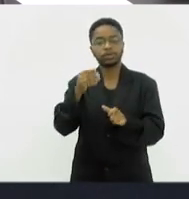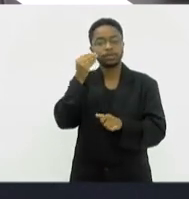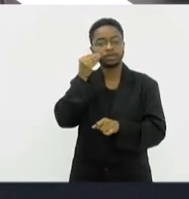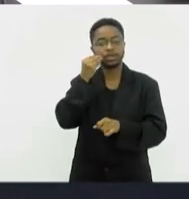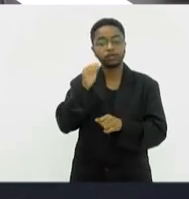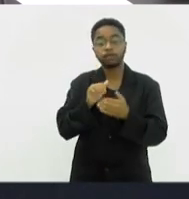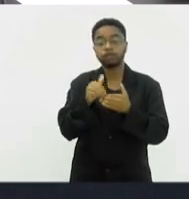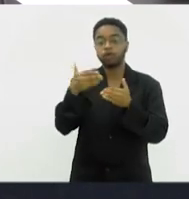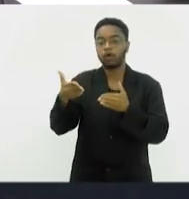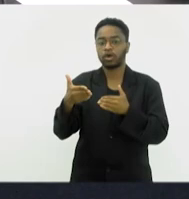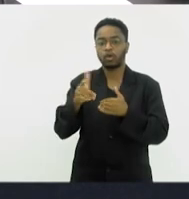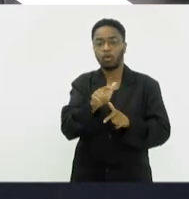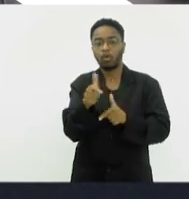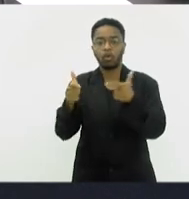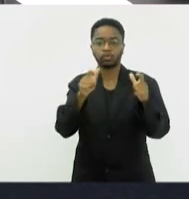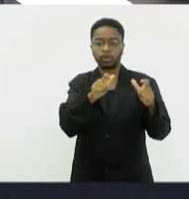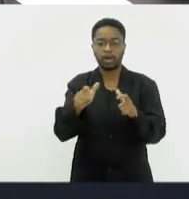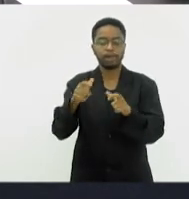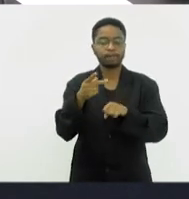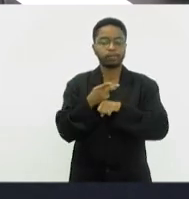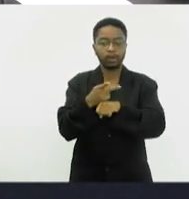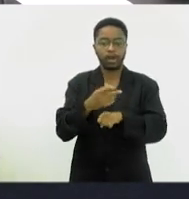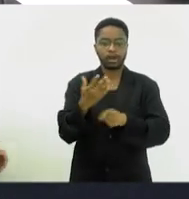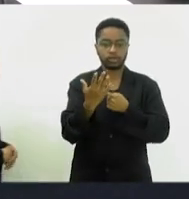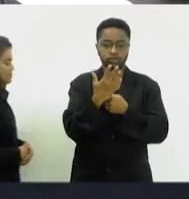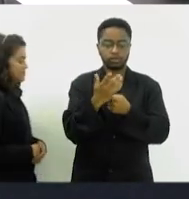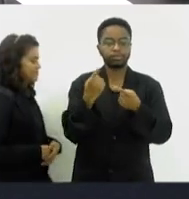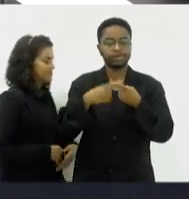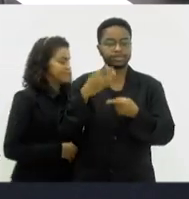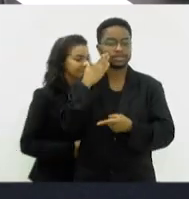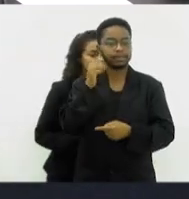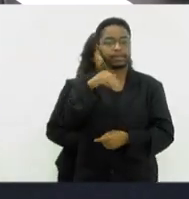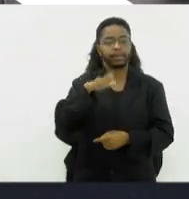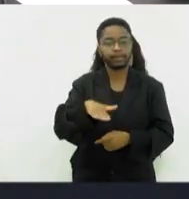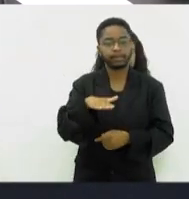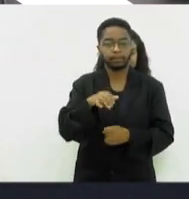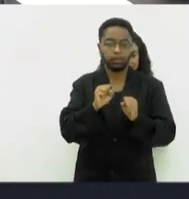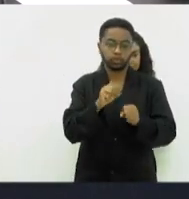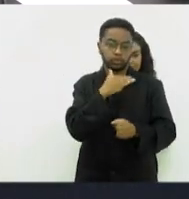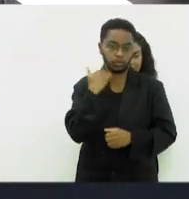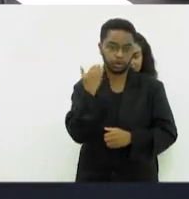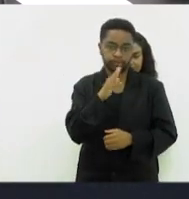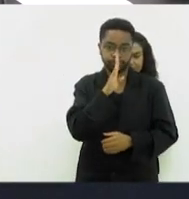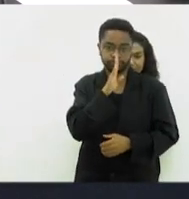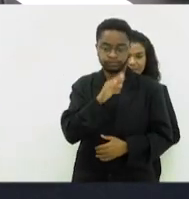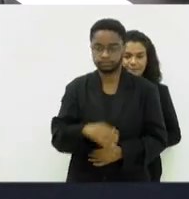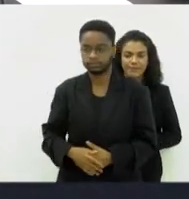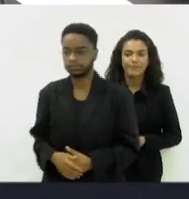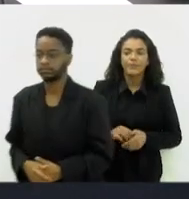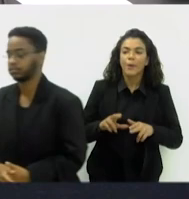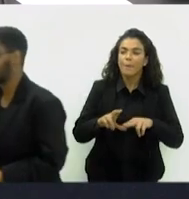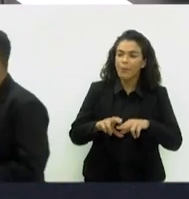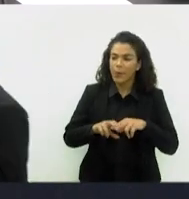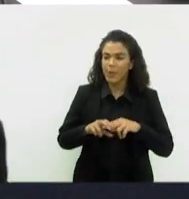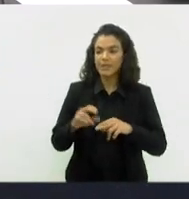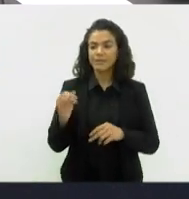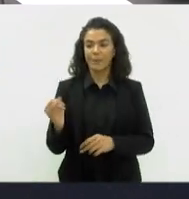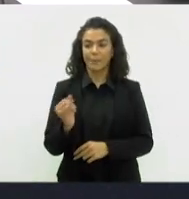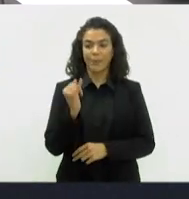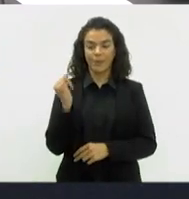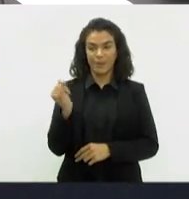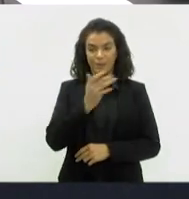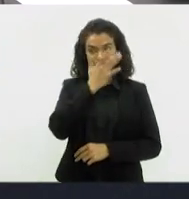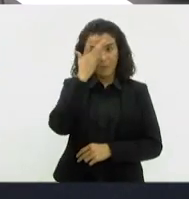fora dali a ajuda, porque ali elas sabem que tem que morrer silenciado. Por isso a importância... de